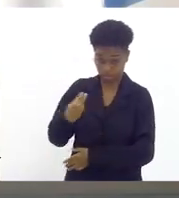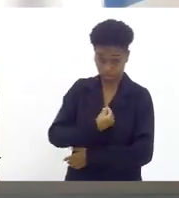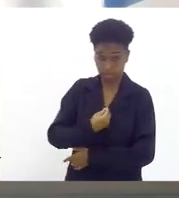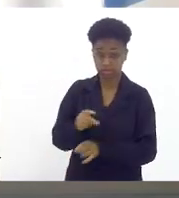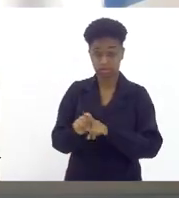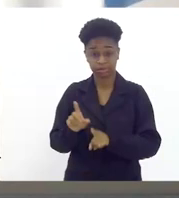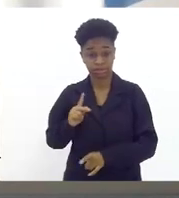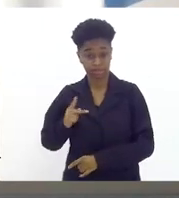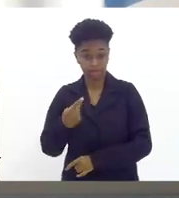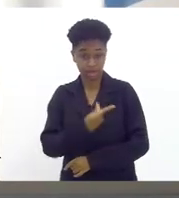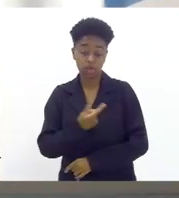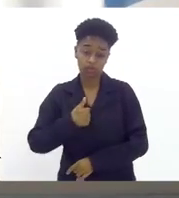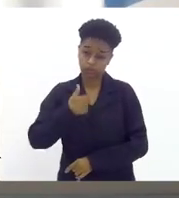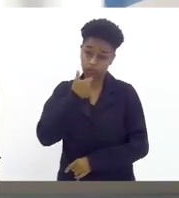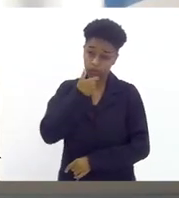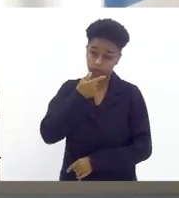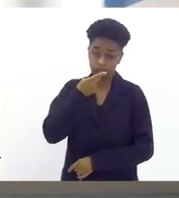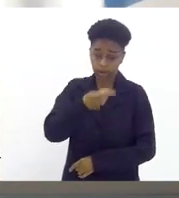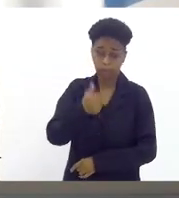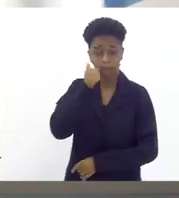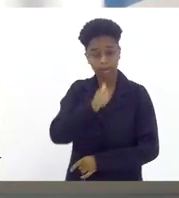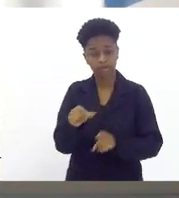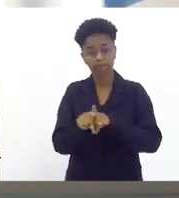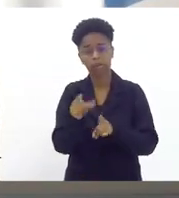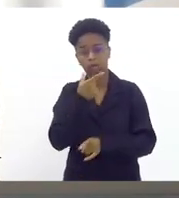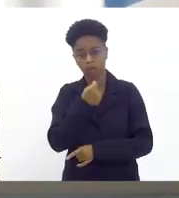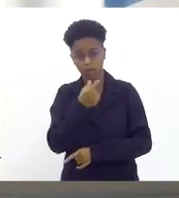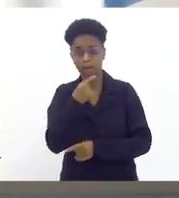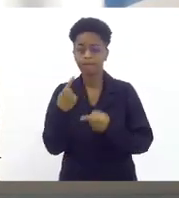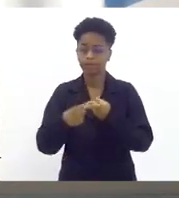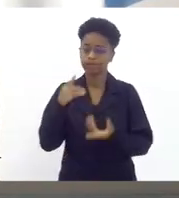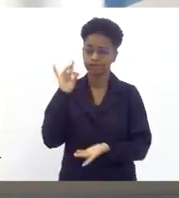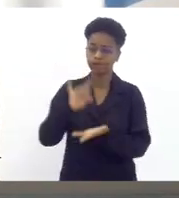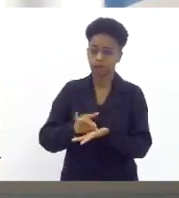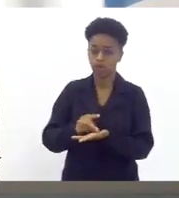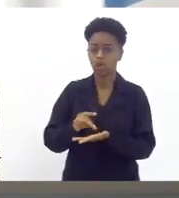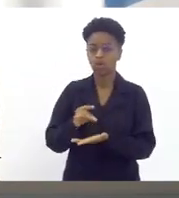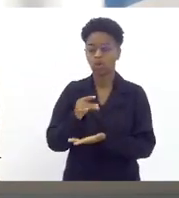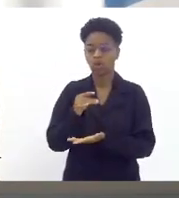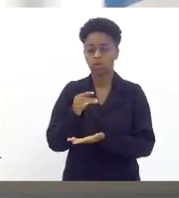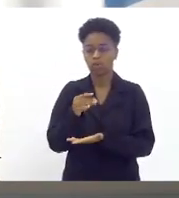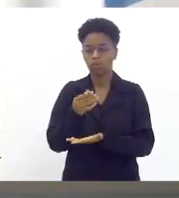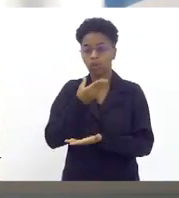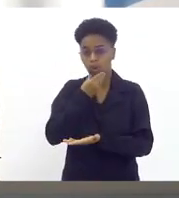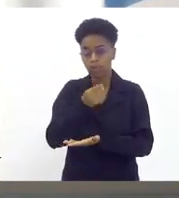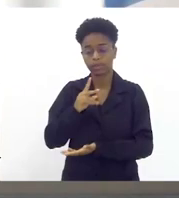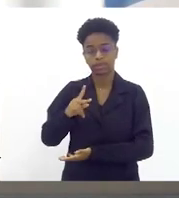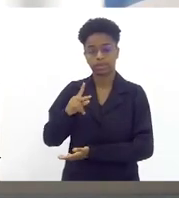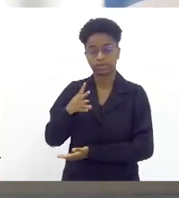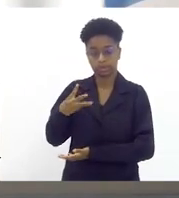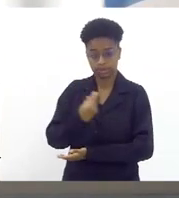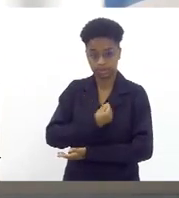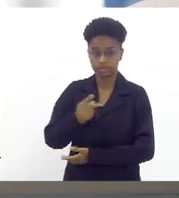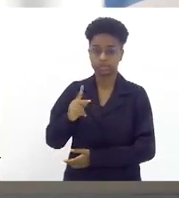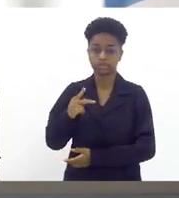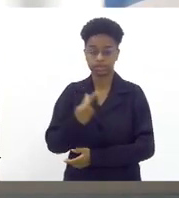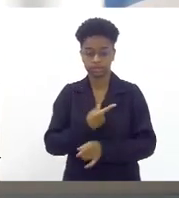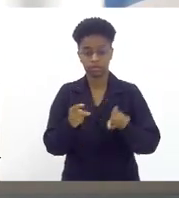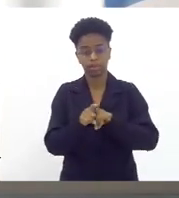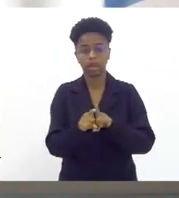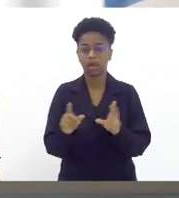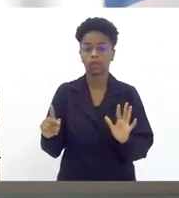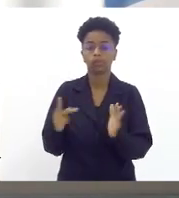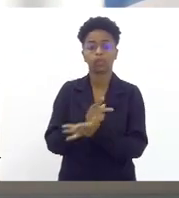travestis, eu falo de mulheres, mas falo de homens também, porque essa também é a realidade de homens trans e travestis, acabam